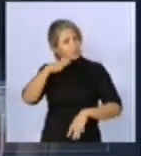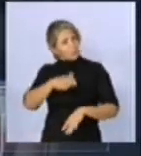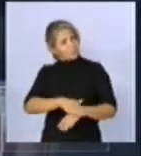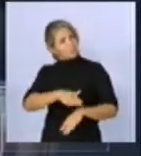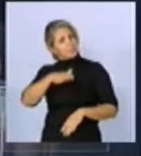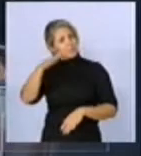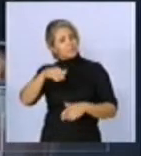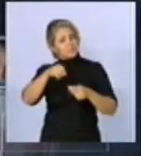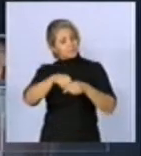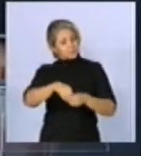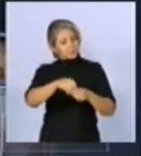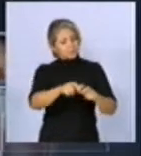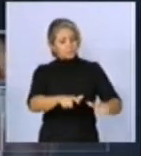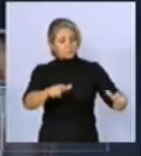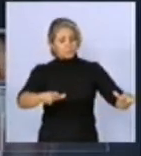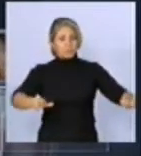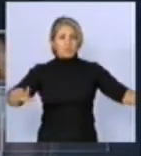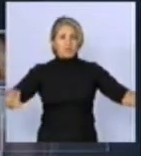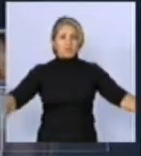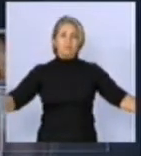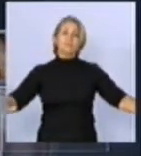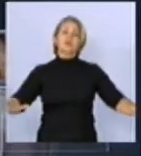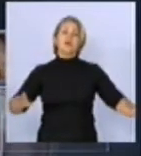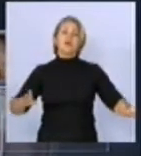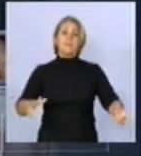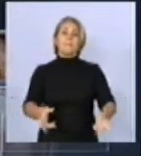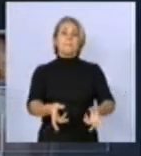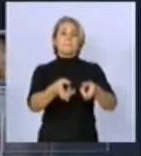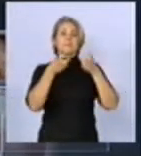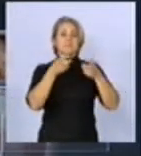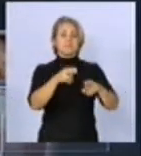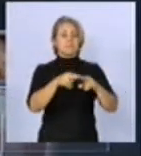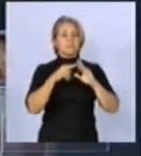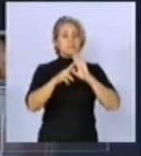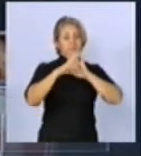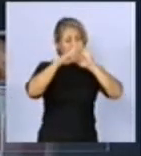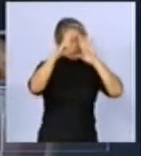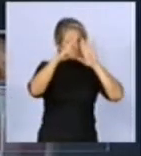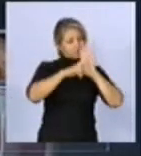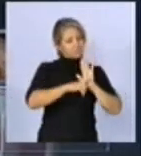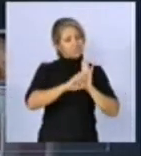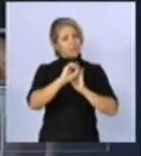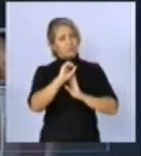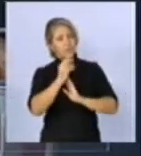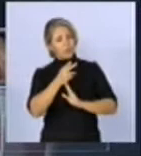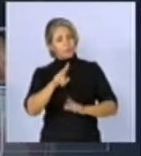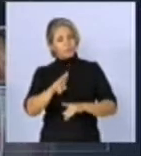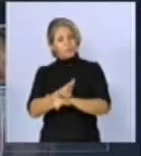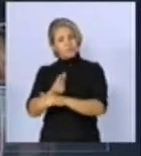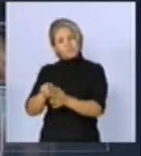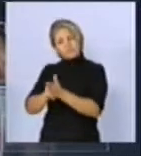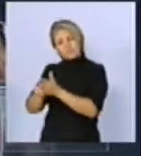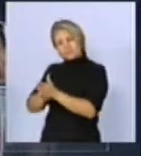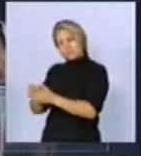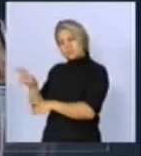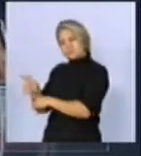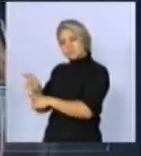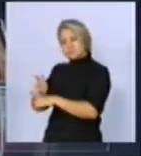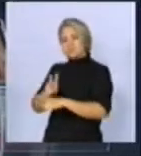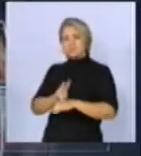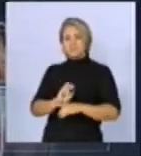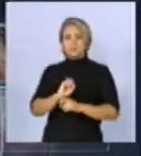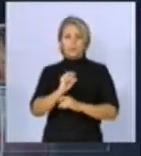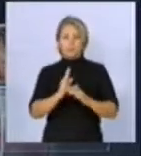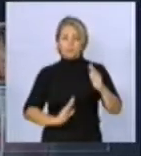mais no campo percebemos que será através de regulamentação através de fiscalização e